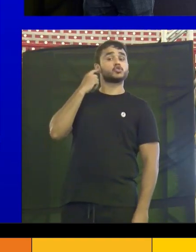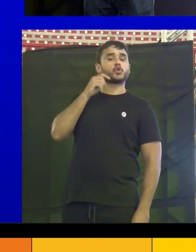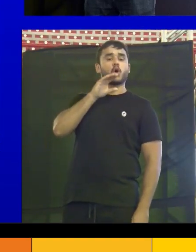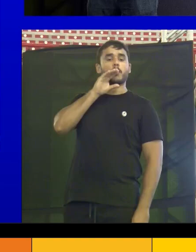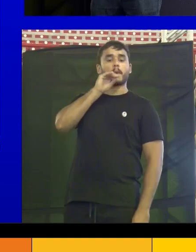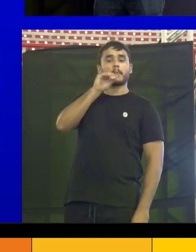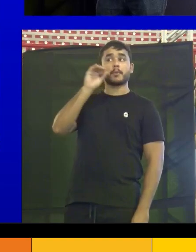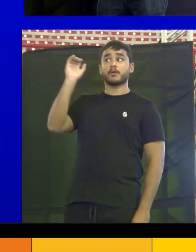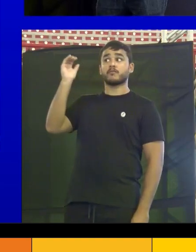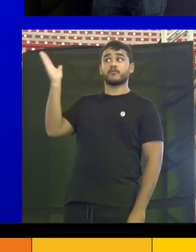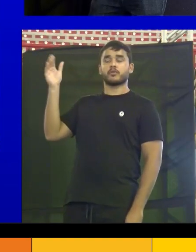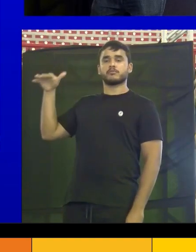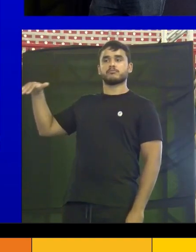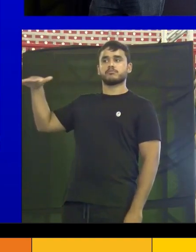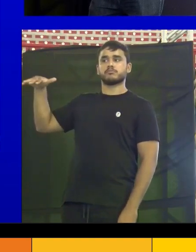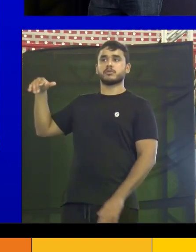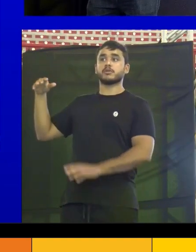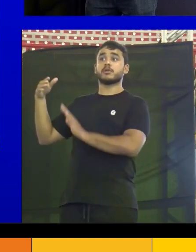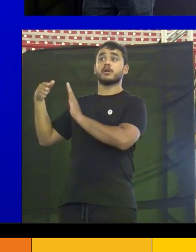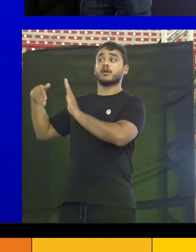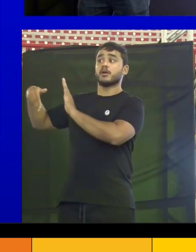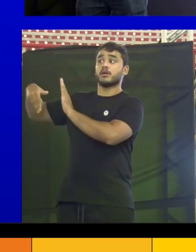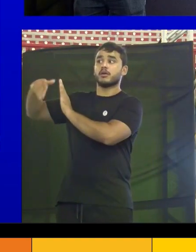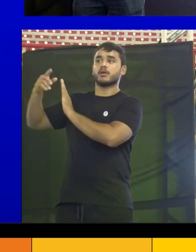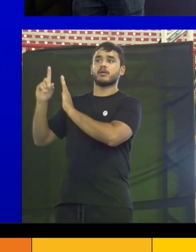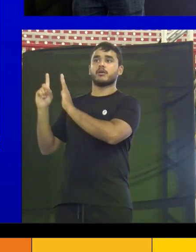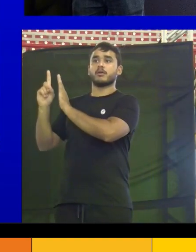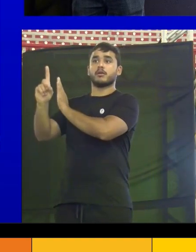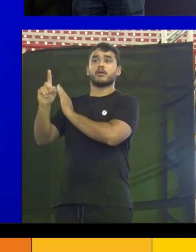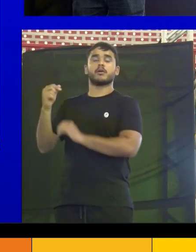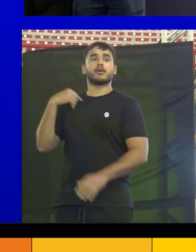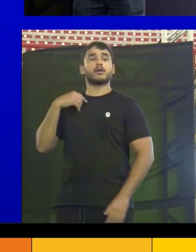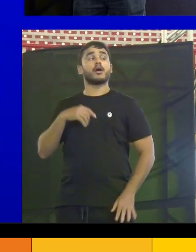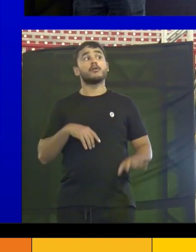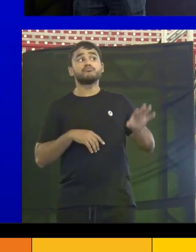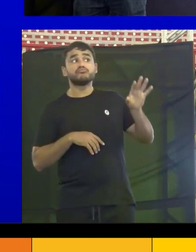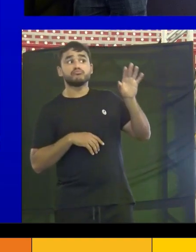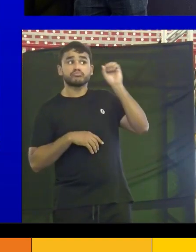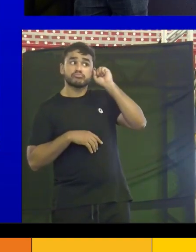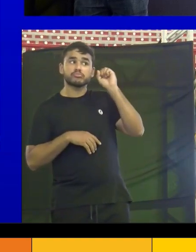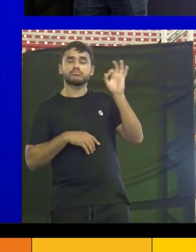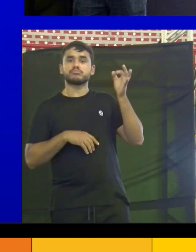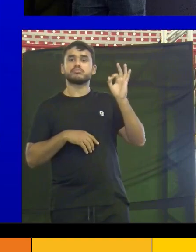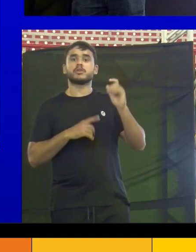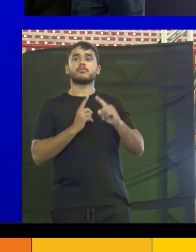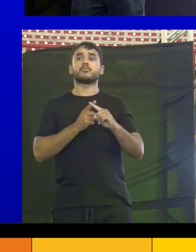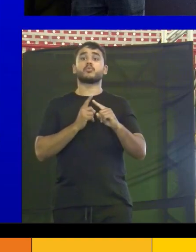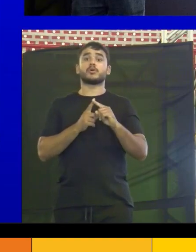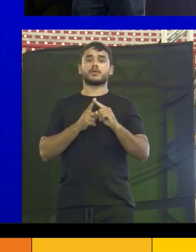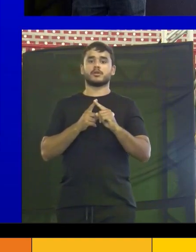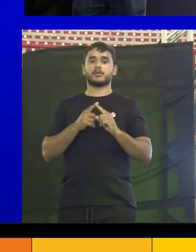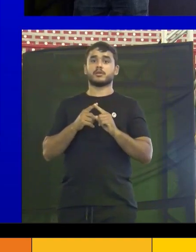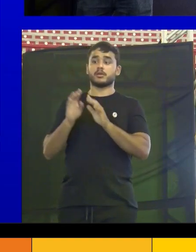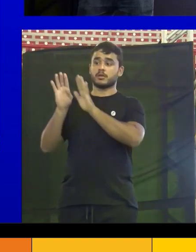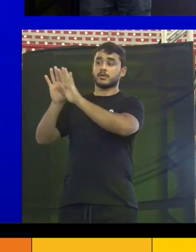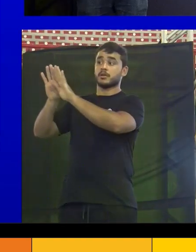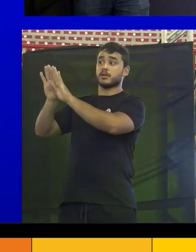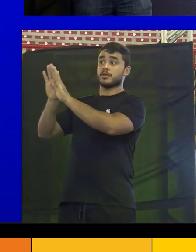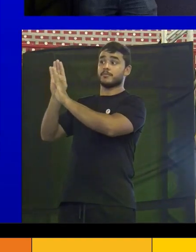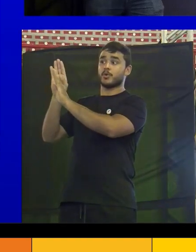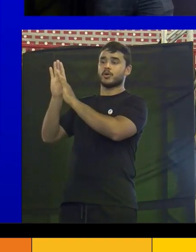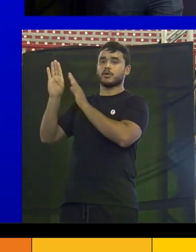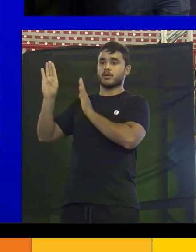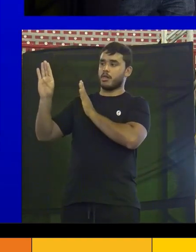quê? Perfeito. Porque nesse caso o som ele vai difratar, ele vai contornar o